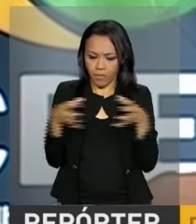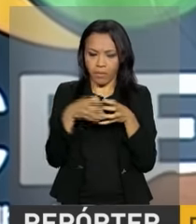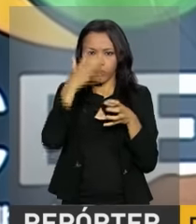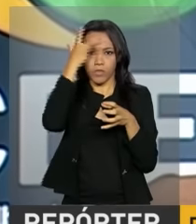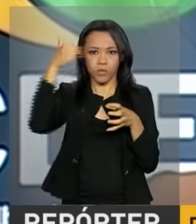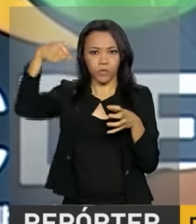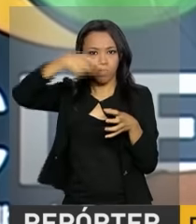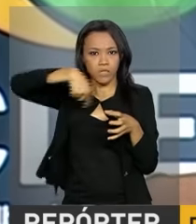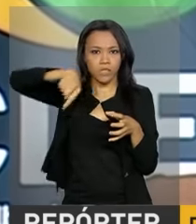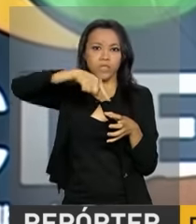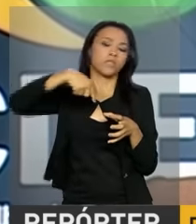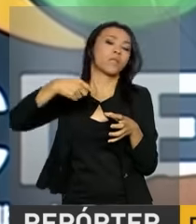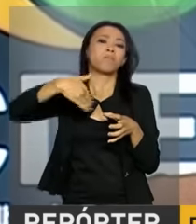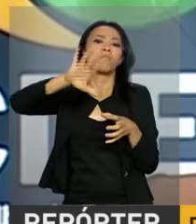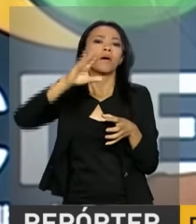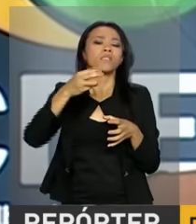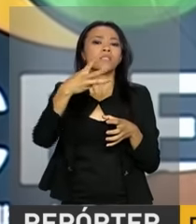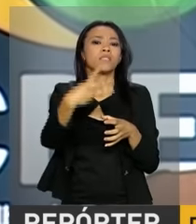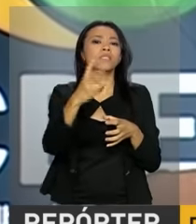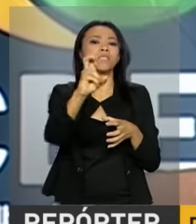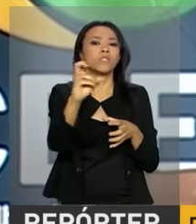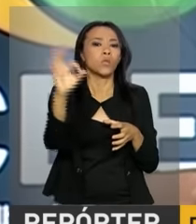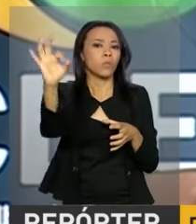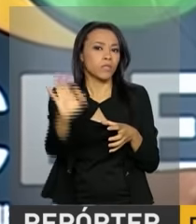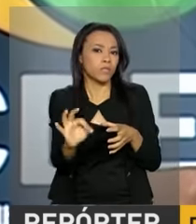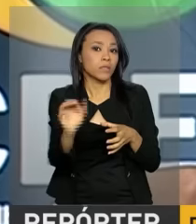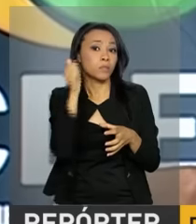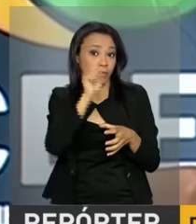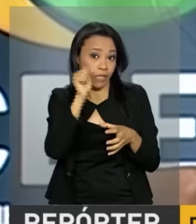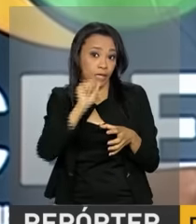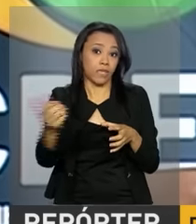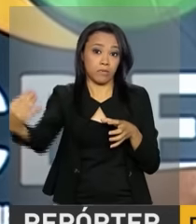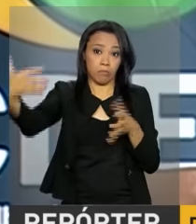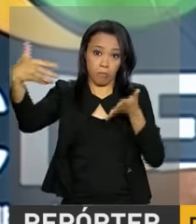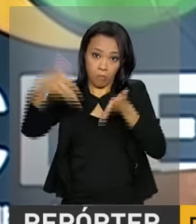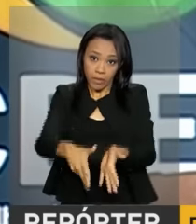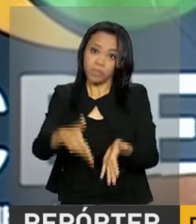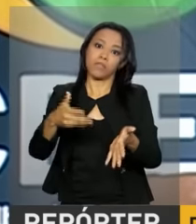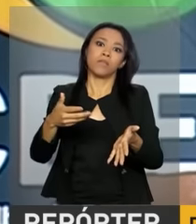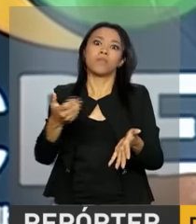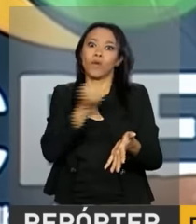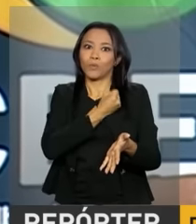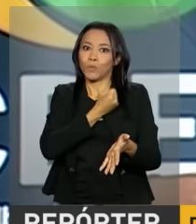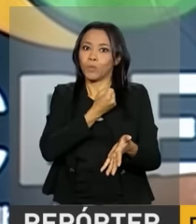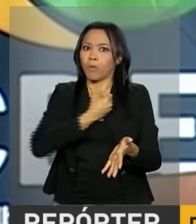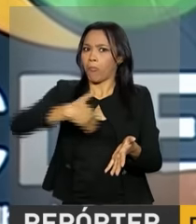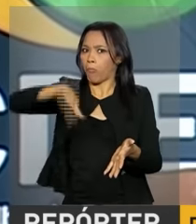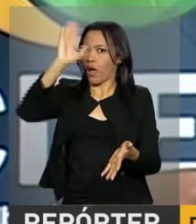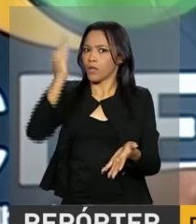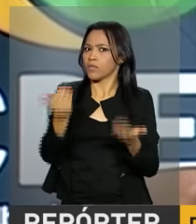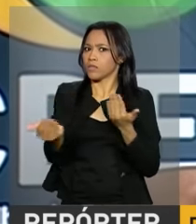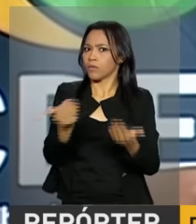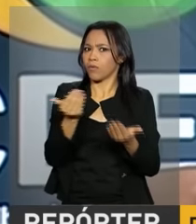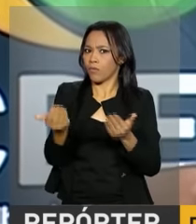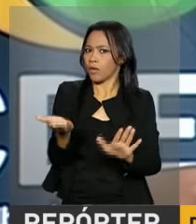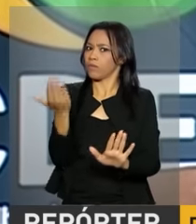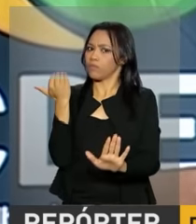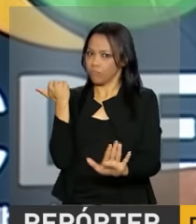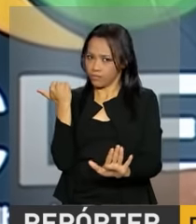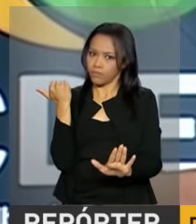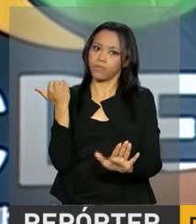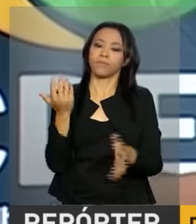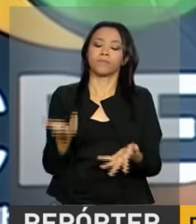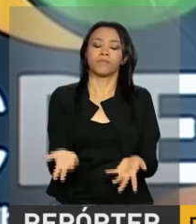tem mais de 35% de mulheres, por exemplo, um número bem maior do que a composição